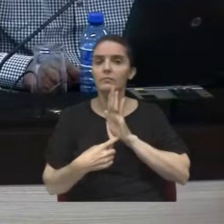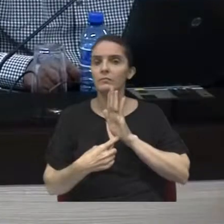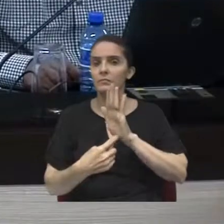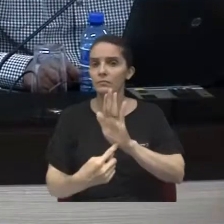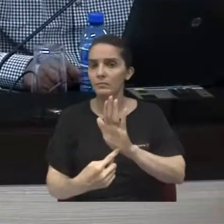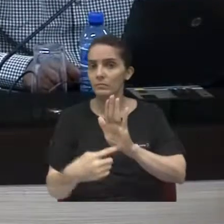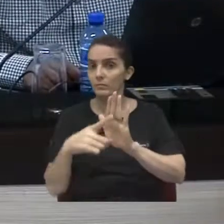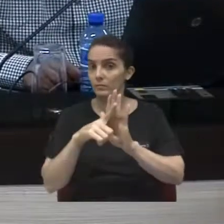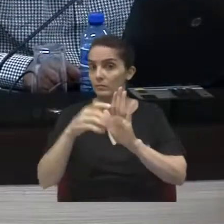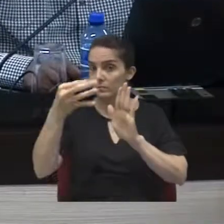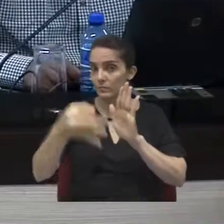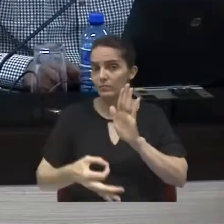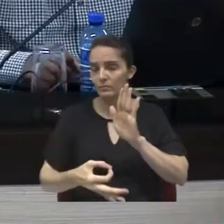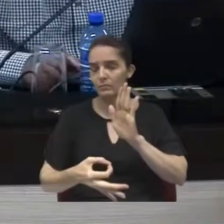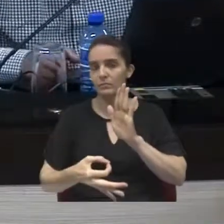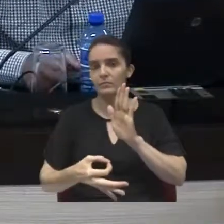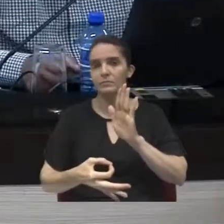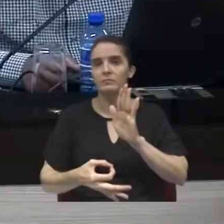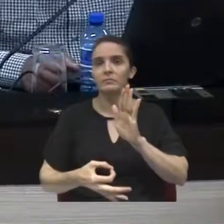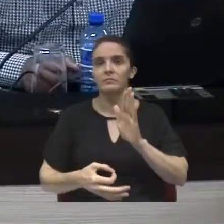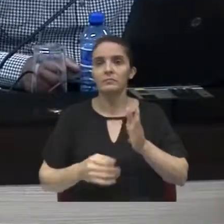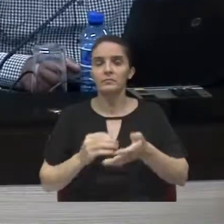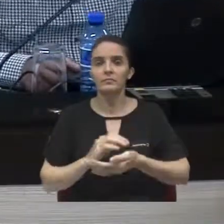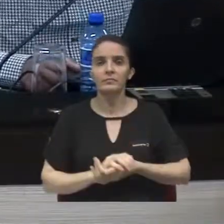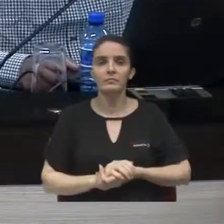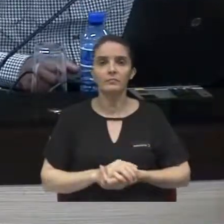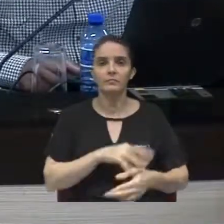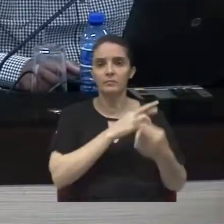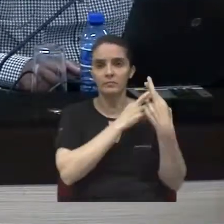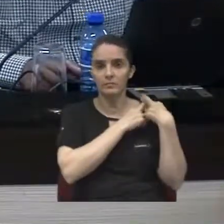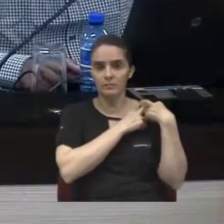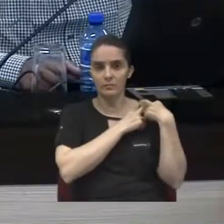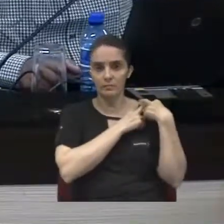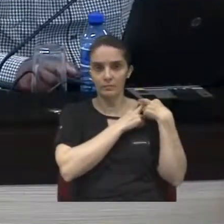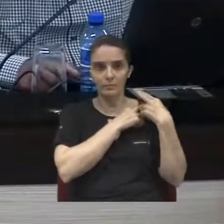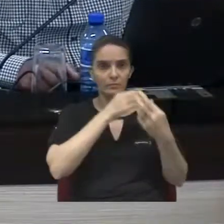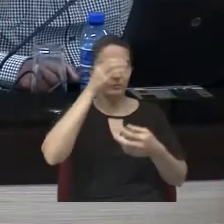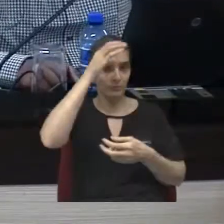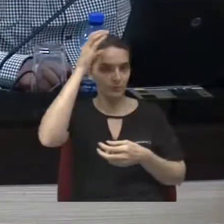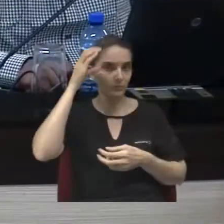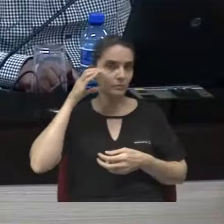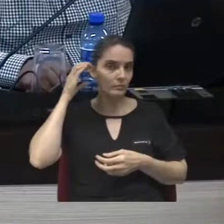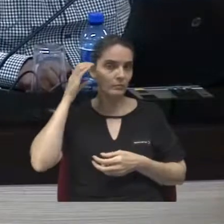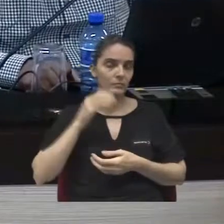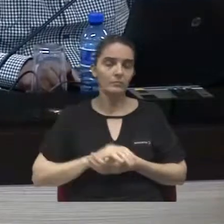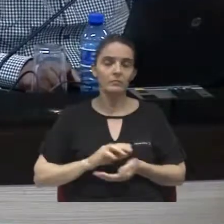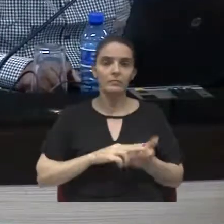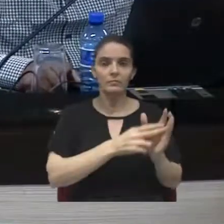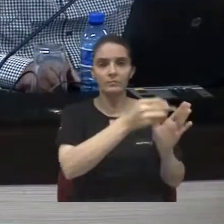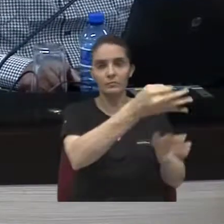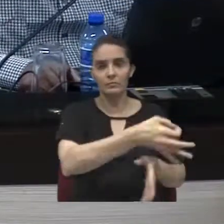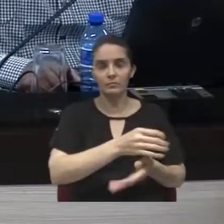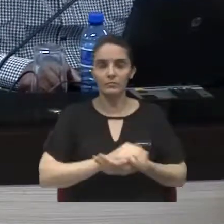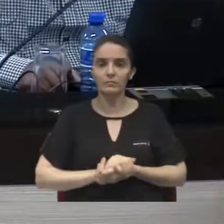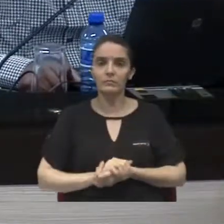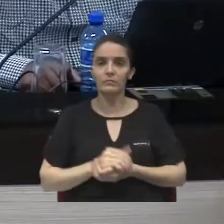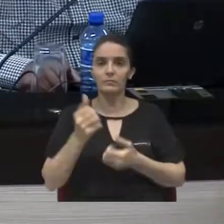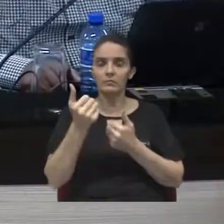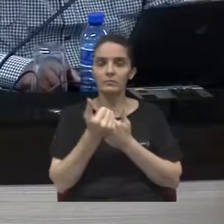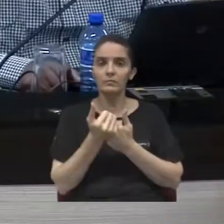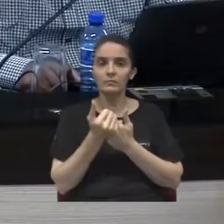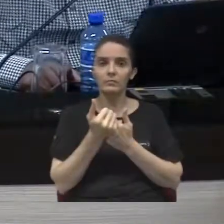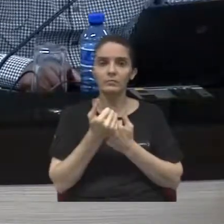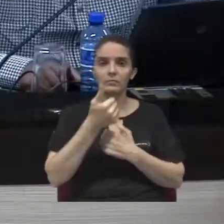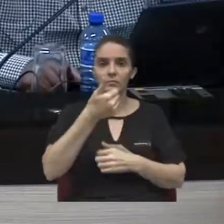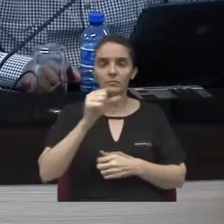lei especifica, no município de Limeira e da outras providências. Autoria, vereadora Carolina Pontes. As comissões. Substitutivo